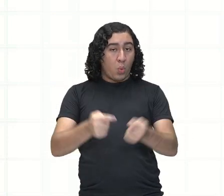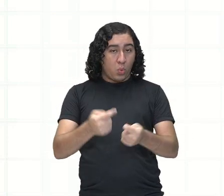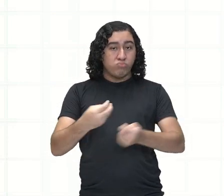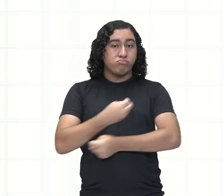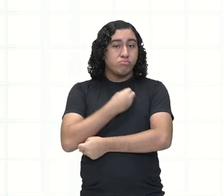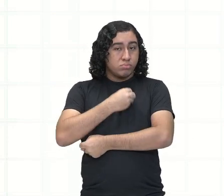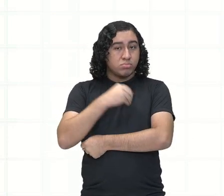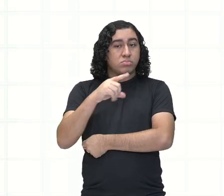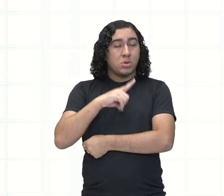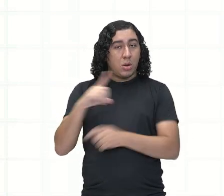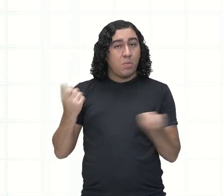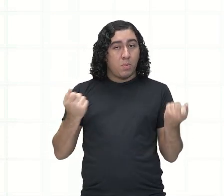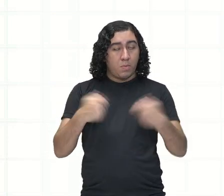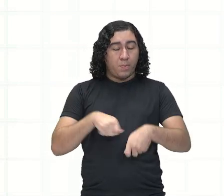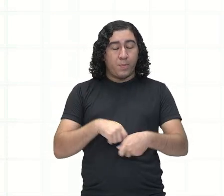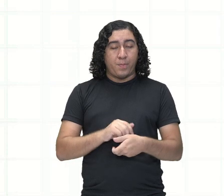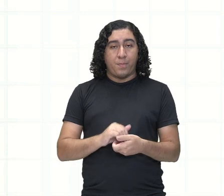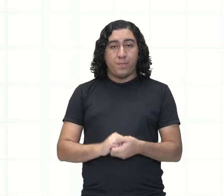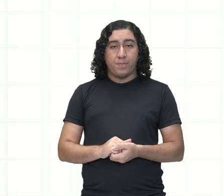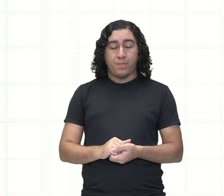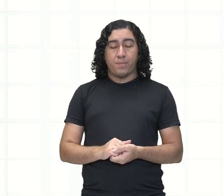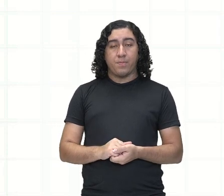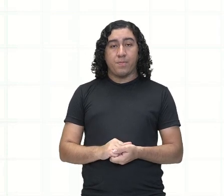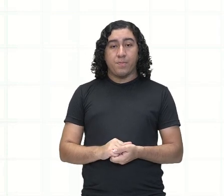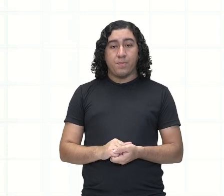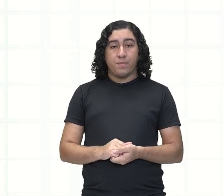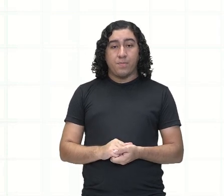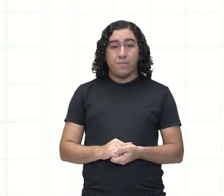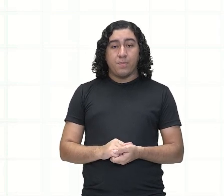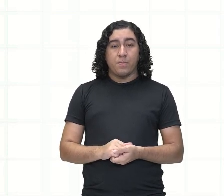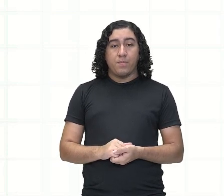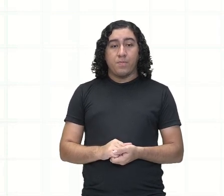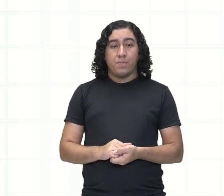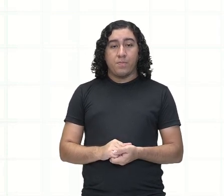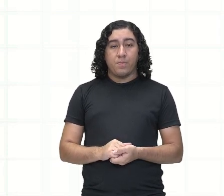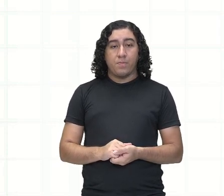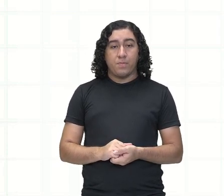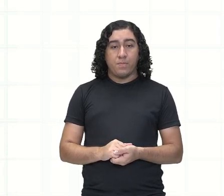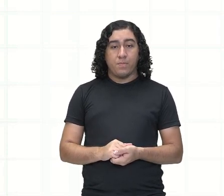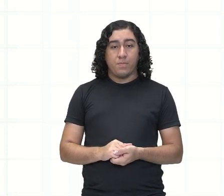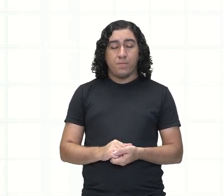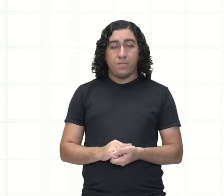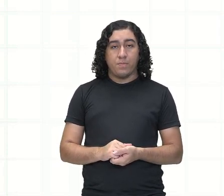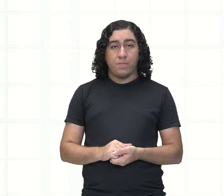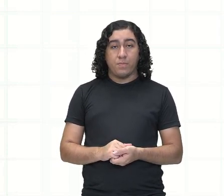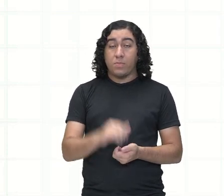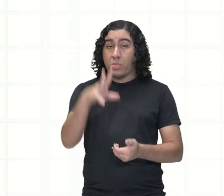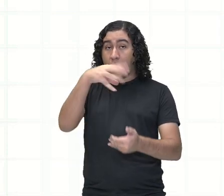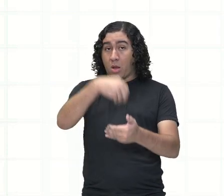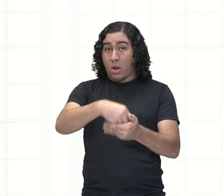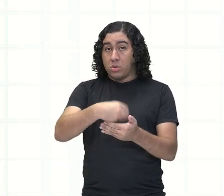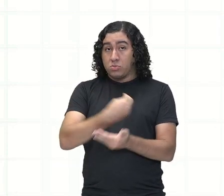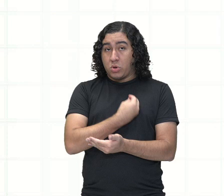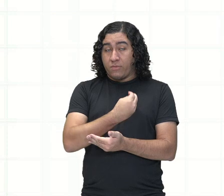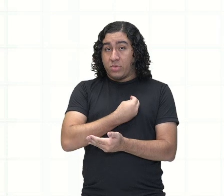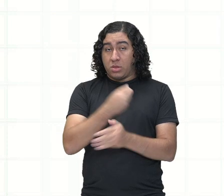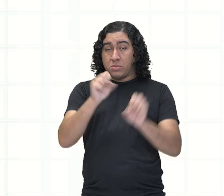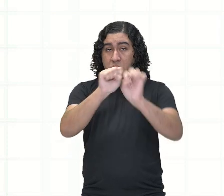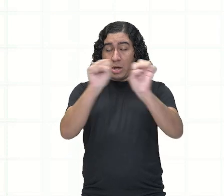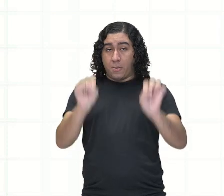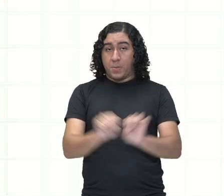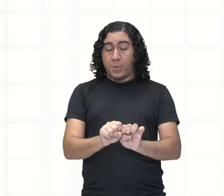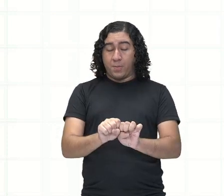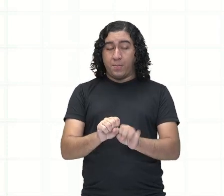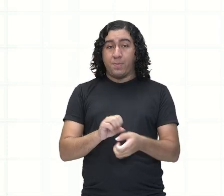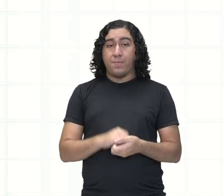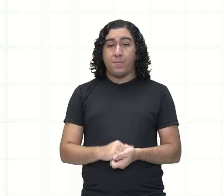vão servindo de alimento para outros seres vivos em um determinado ecossistema, em